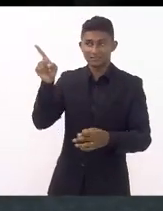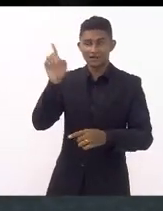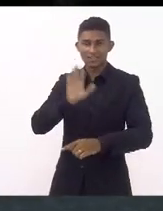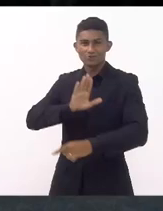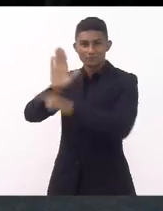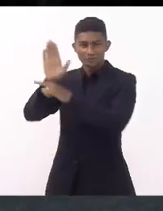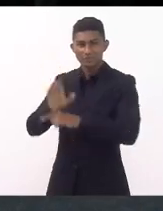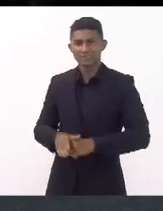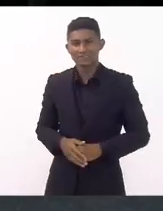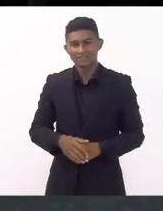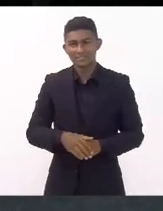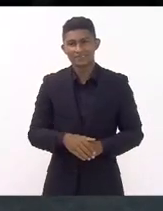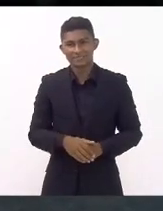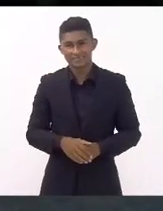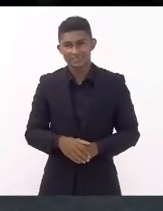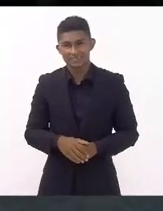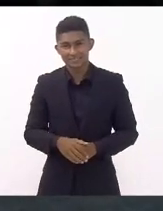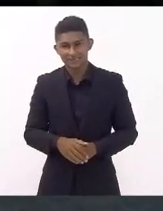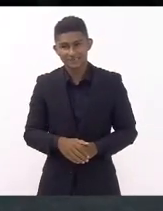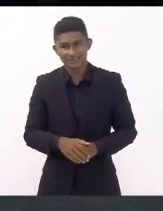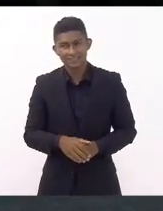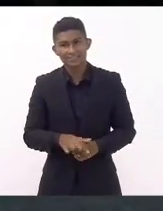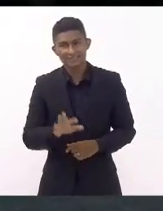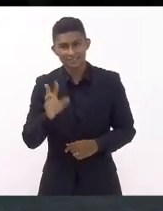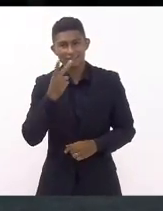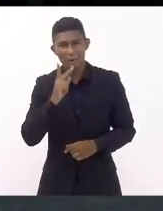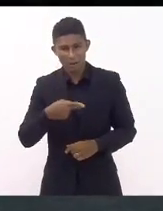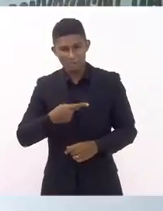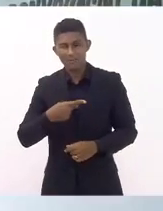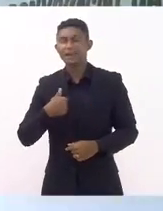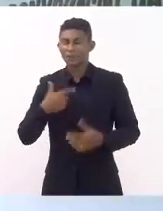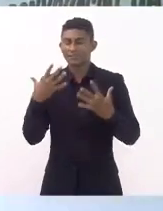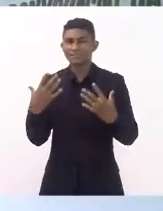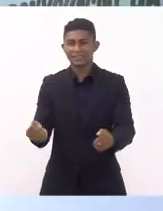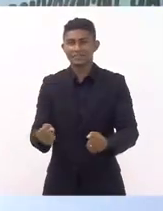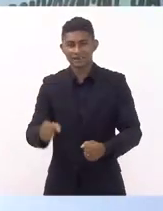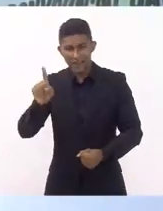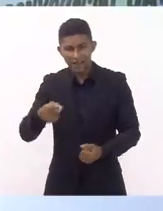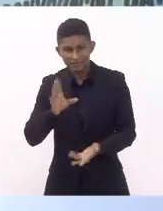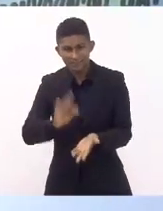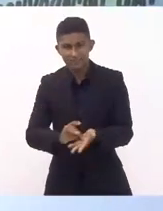lá, ó, quem sei gravou. Lá. O senhor falar pra mim que eu sou, aí eu sou, né? Não. É ou não é?